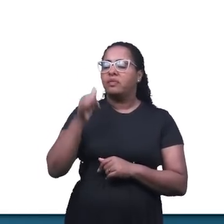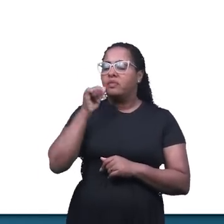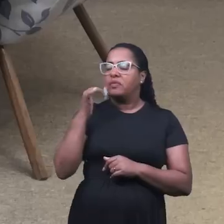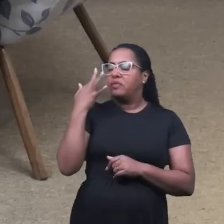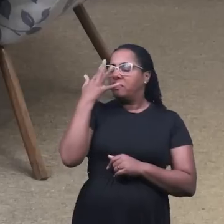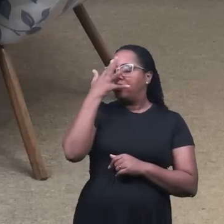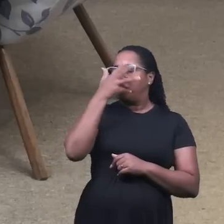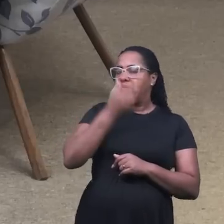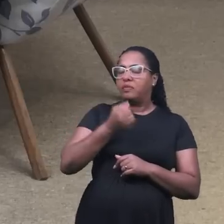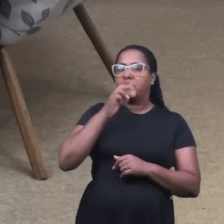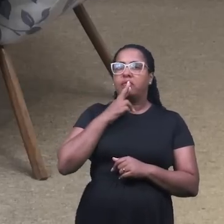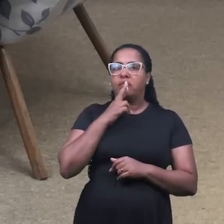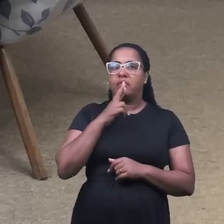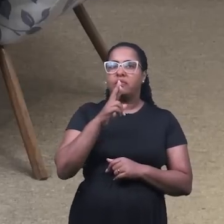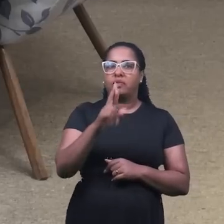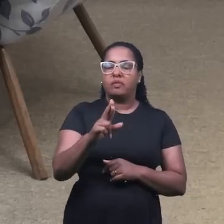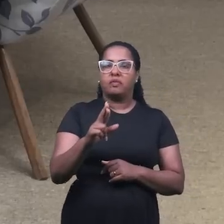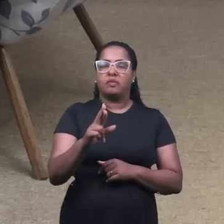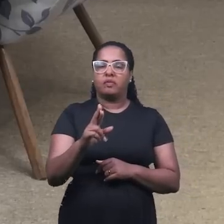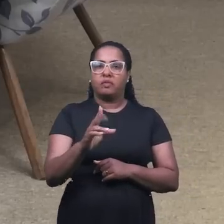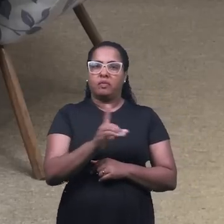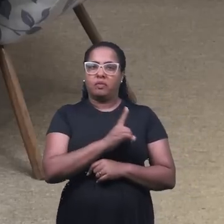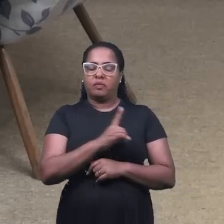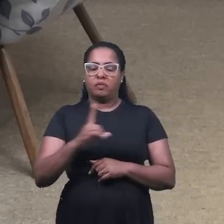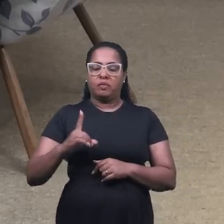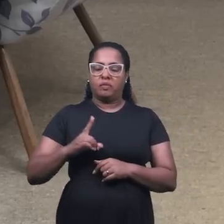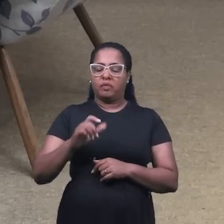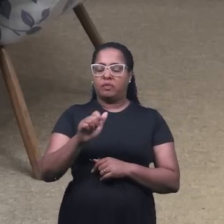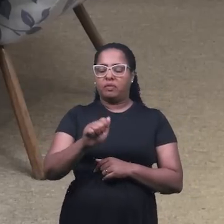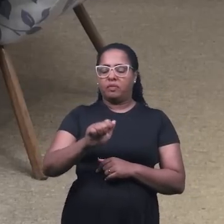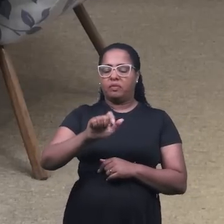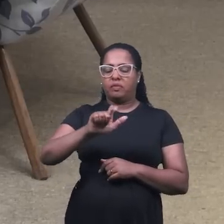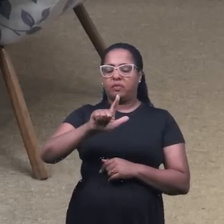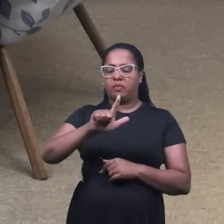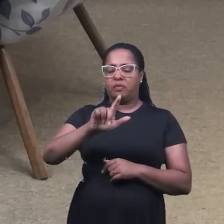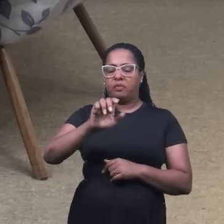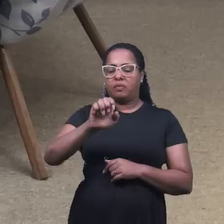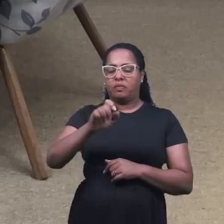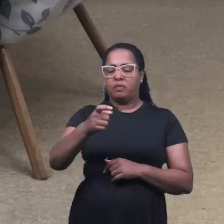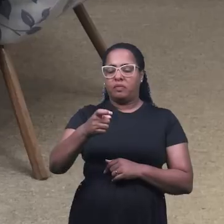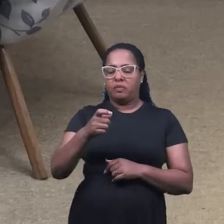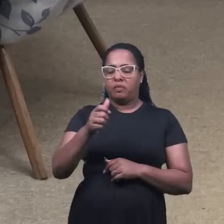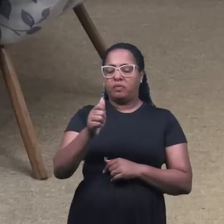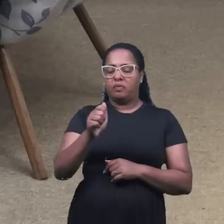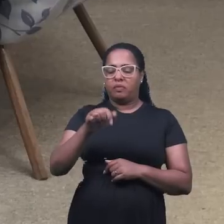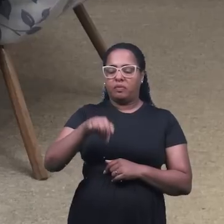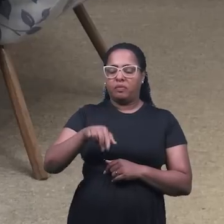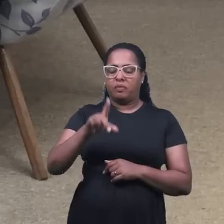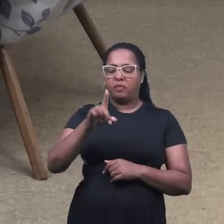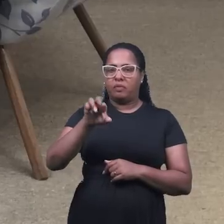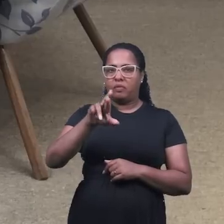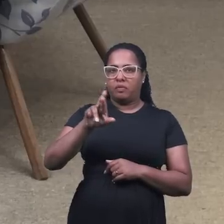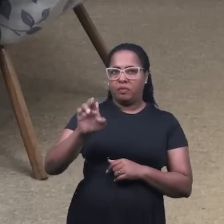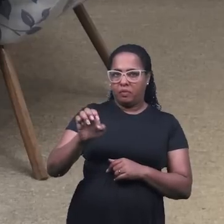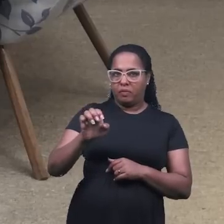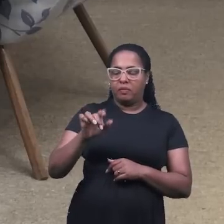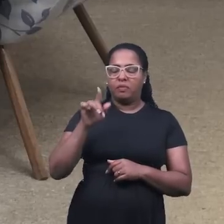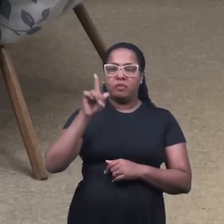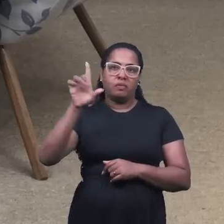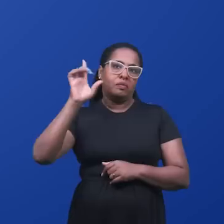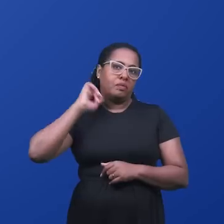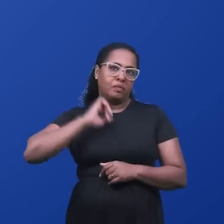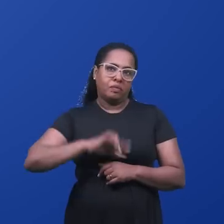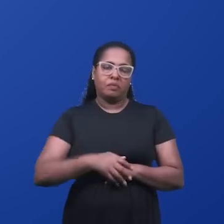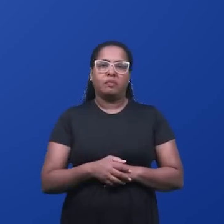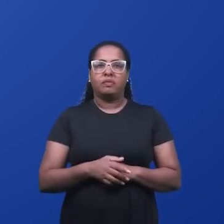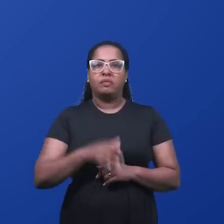formosa"? Quem vai responder é o diácono Alexandre Oliveira, de Santa Rita do Sapucaí, Minas Gerais. Preste